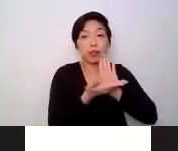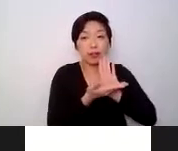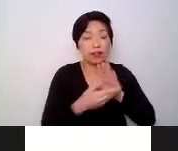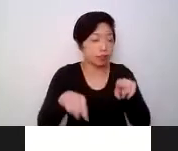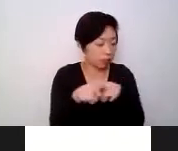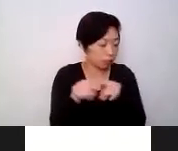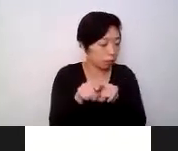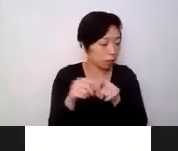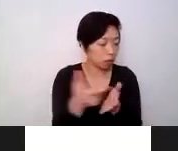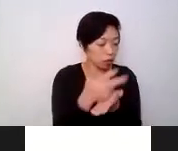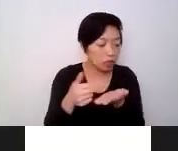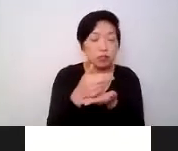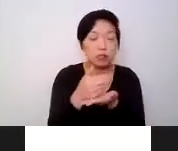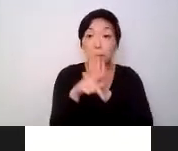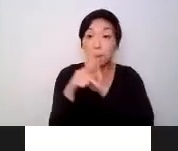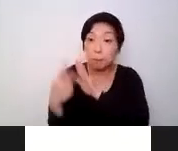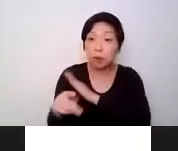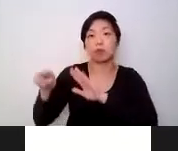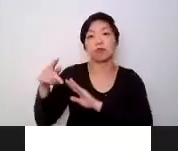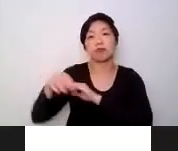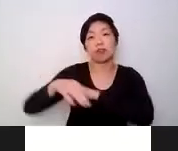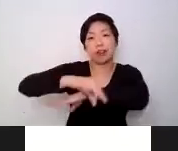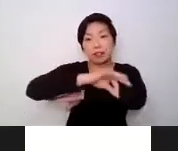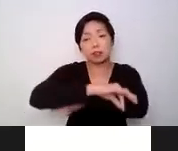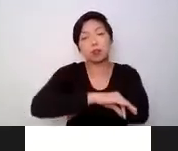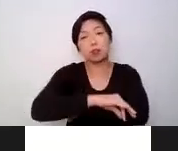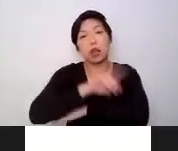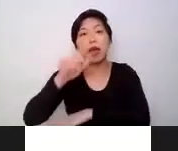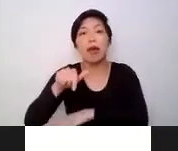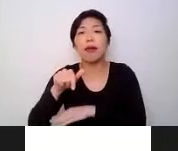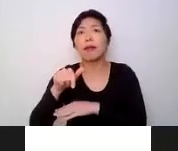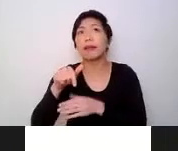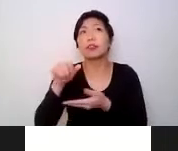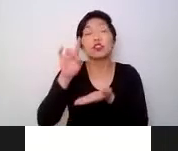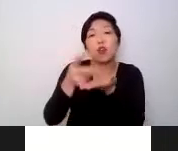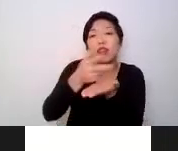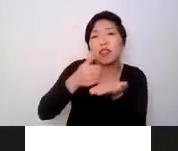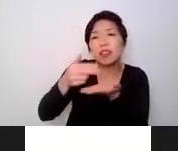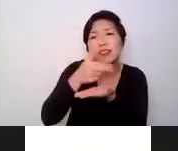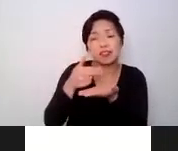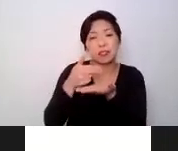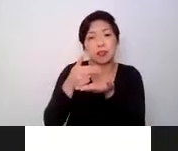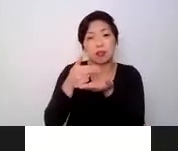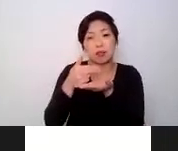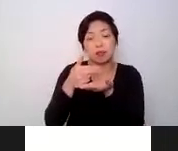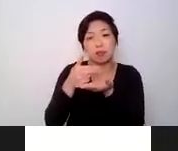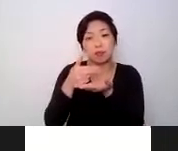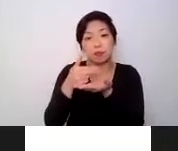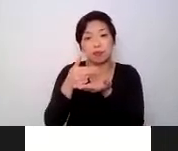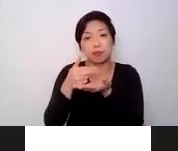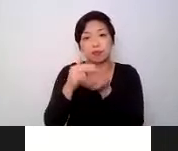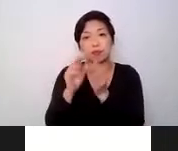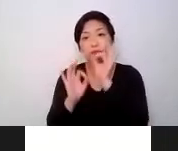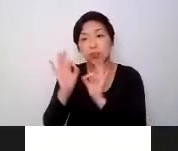arquiteta são desenhos que na verdade são esboços de um projeto que vão ser tratados na obra quando